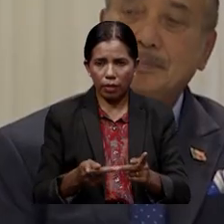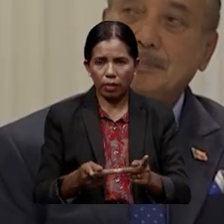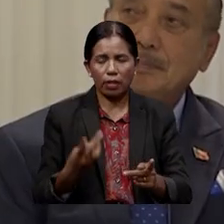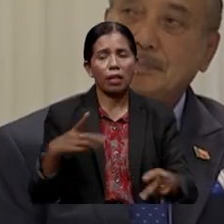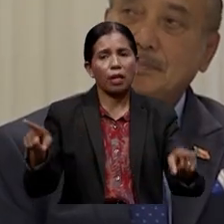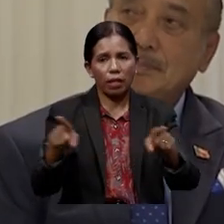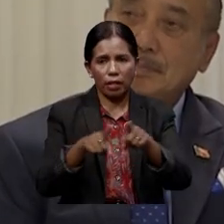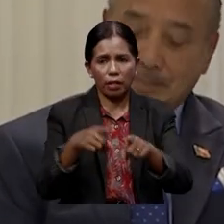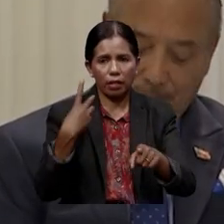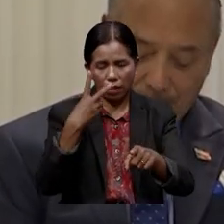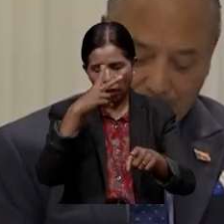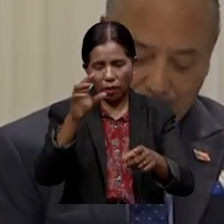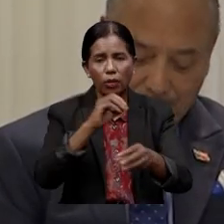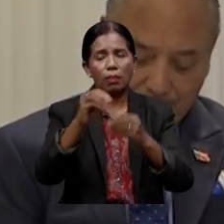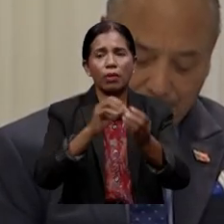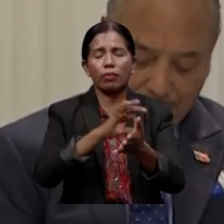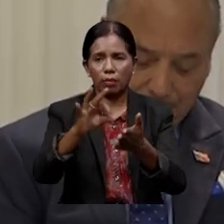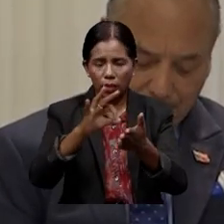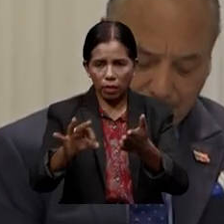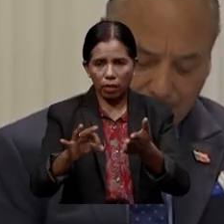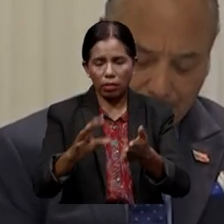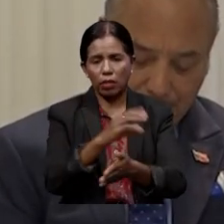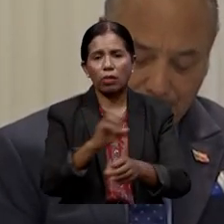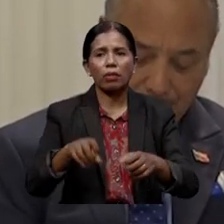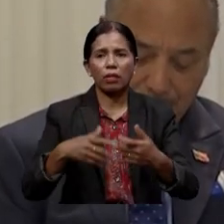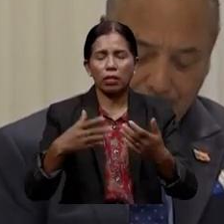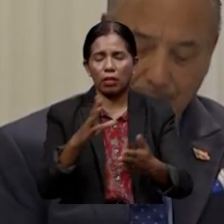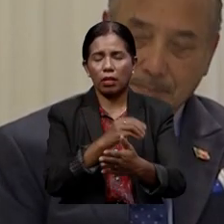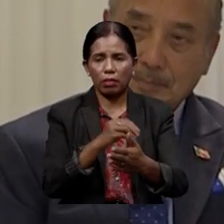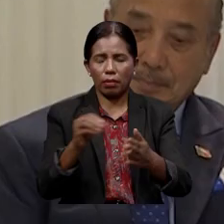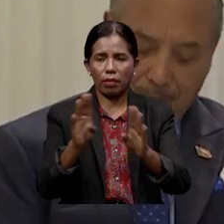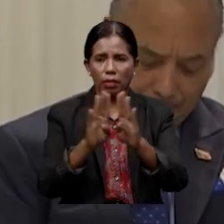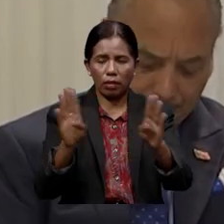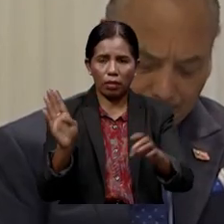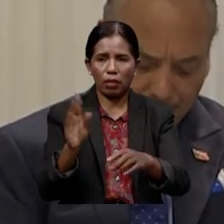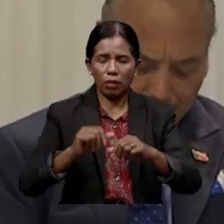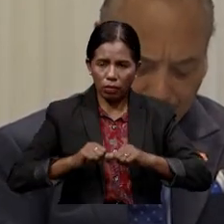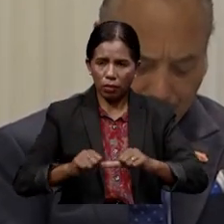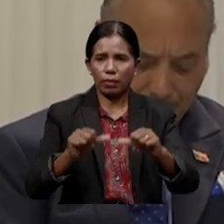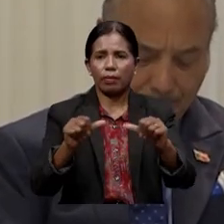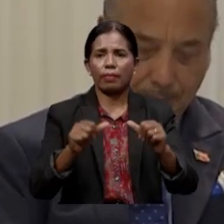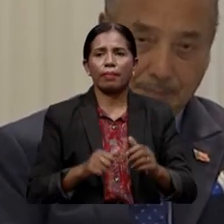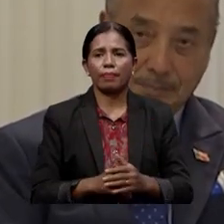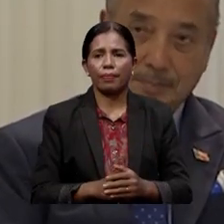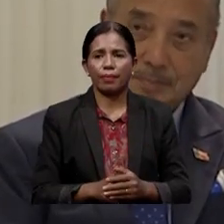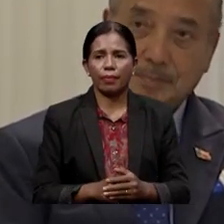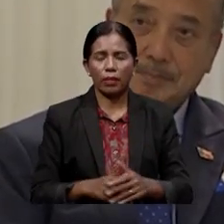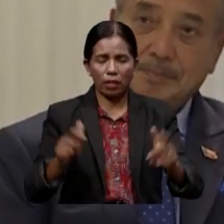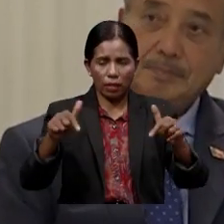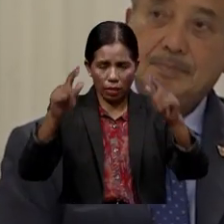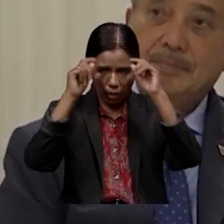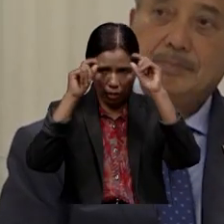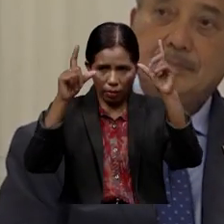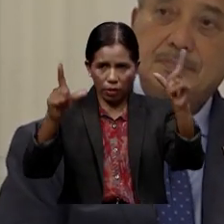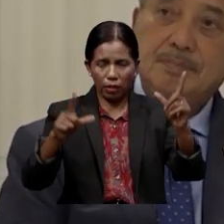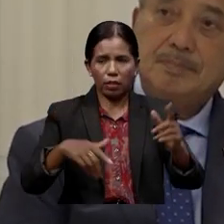só, da área da formação, estamos aqui para colaborar com o Timor-Leste, a ajudar o Timor-Leste a ser